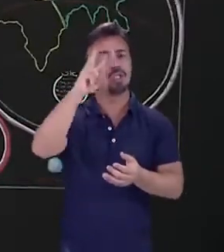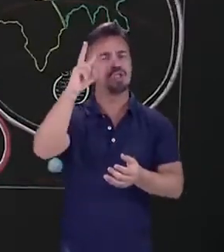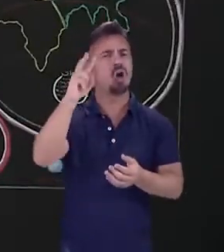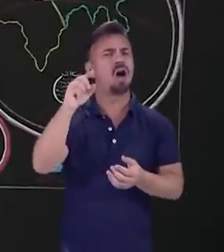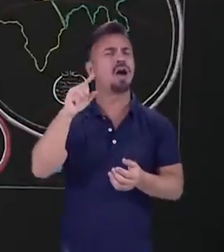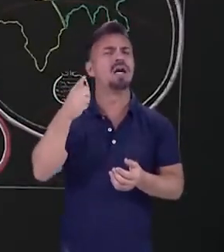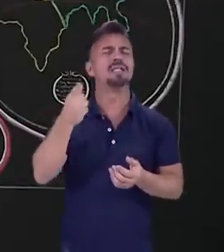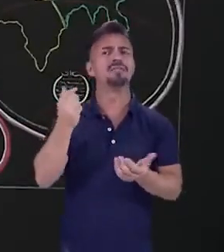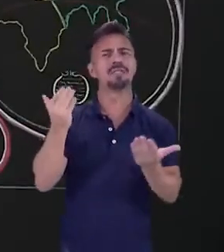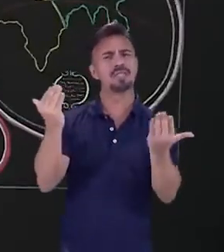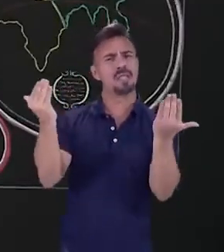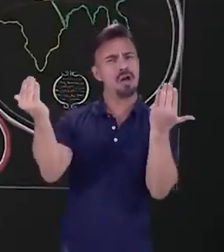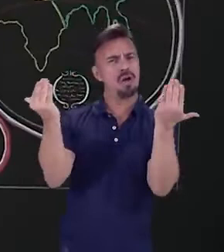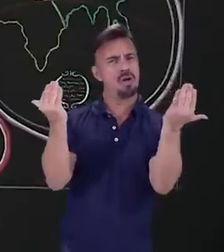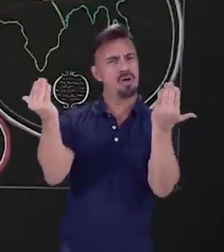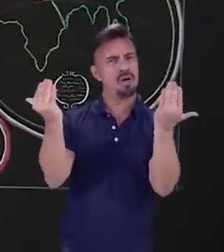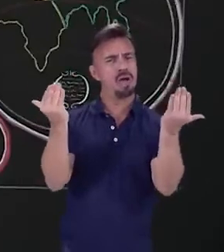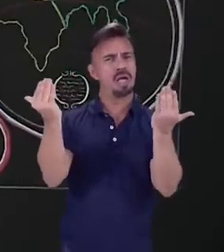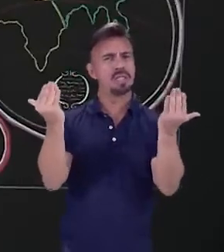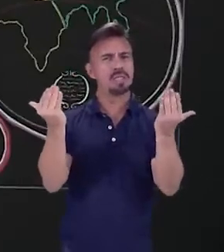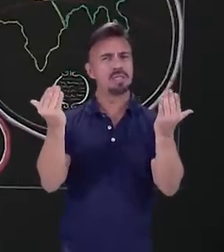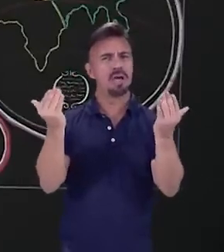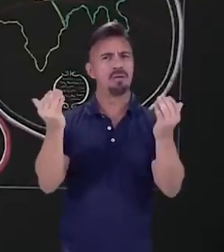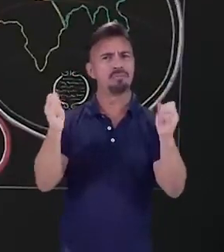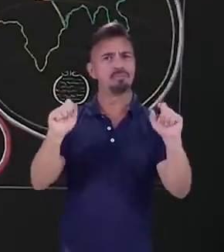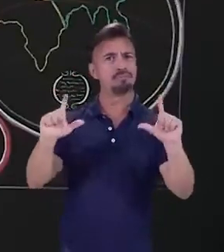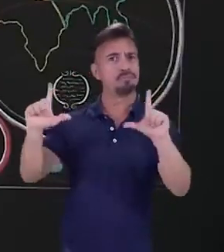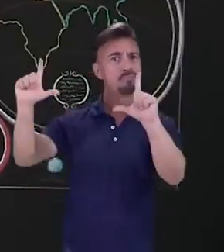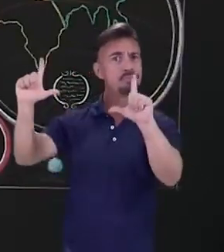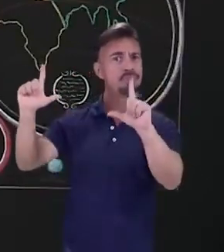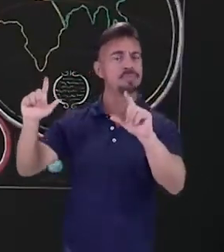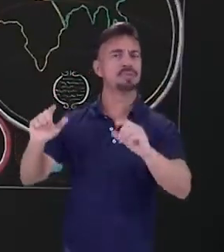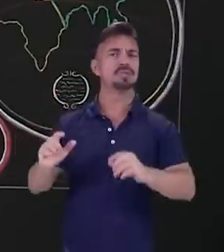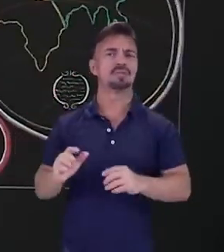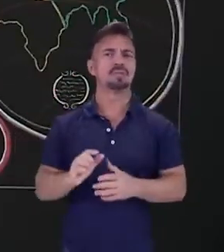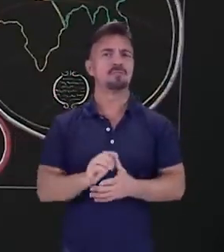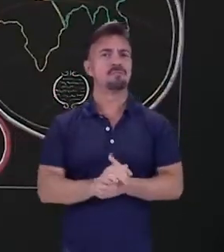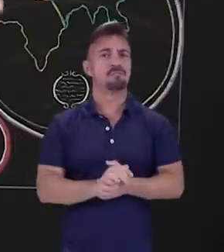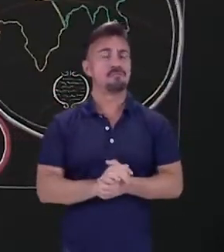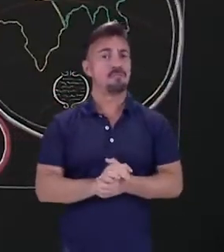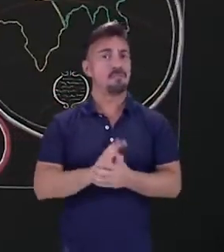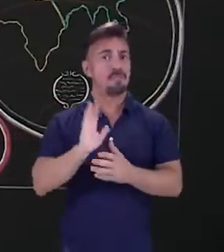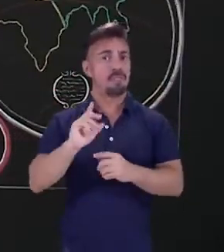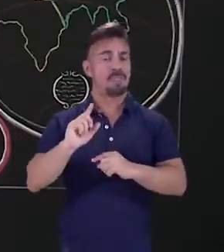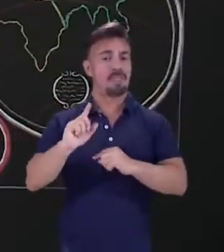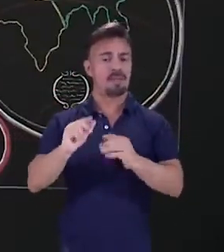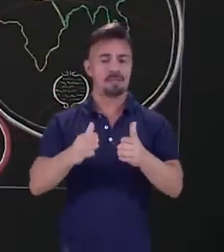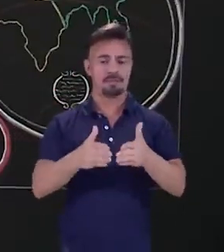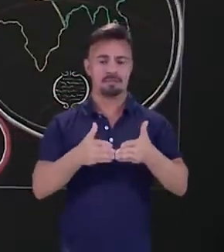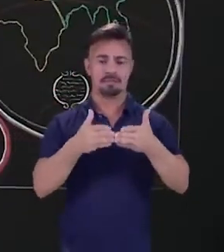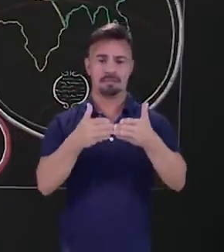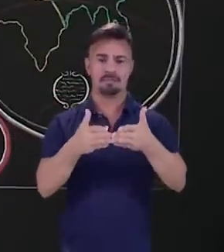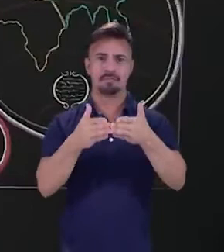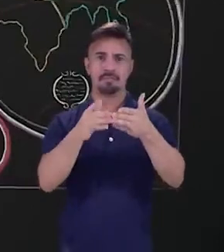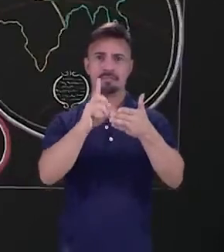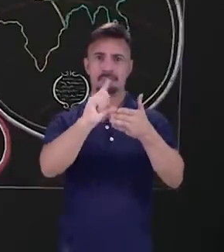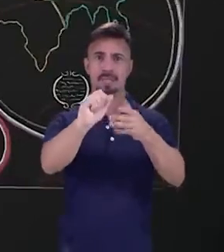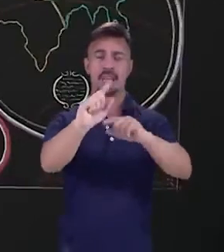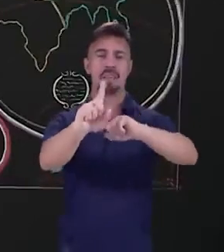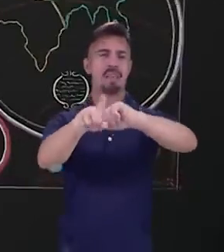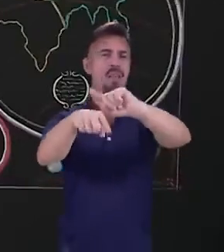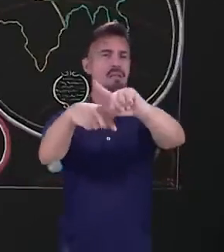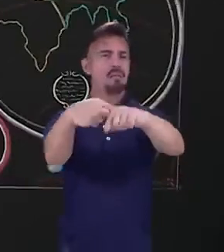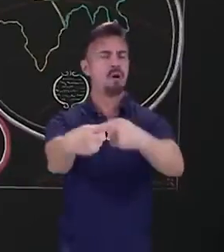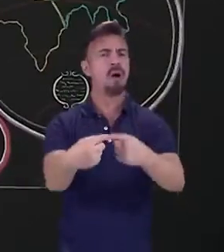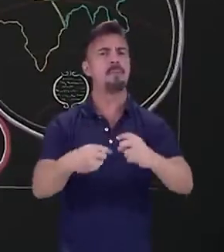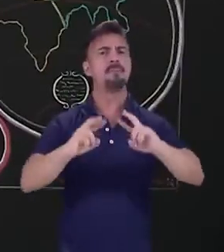você fizesse uma comparação dessa projeção, que já é de depois das navegações para as de antes,